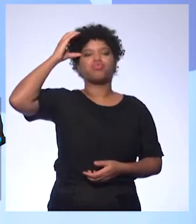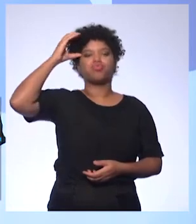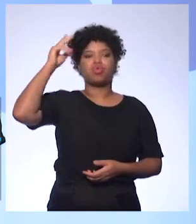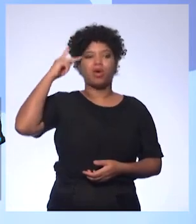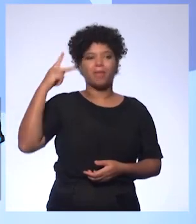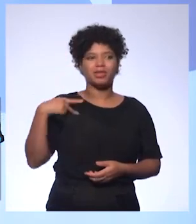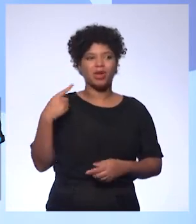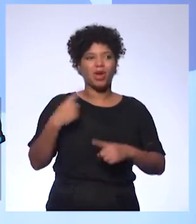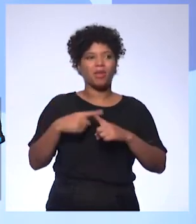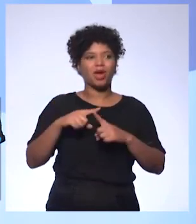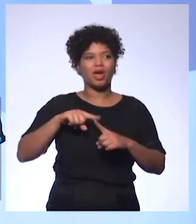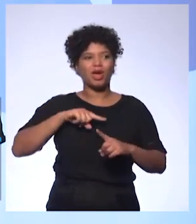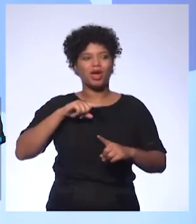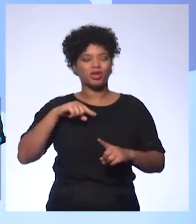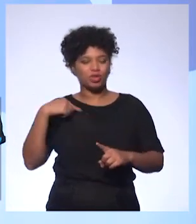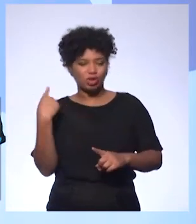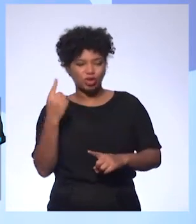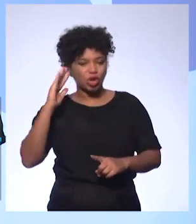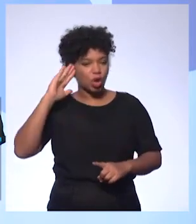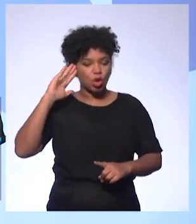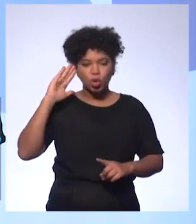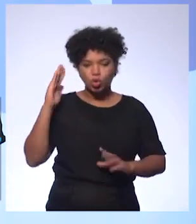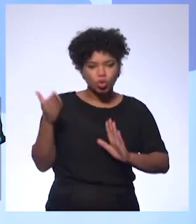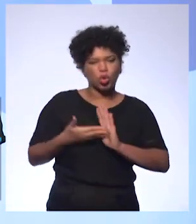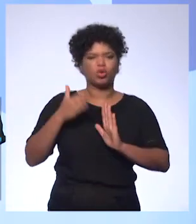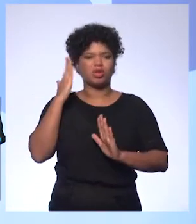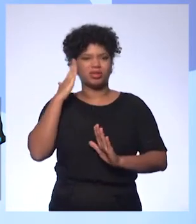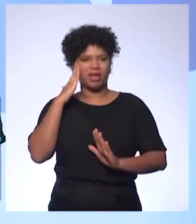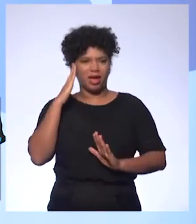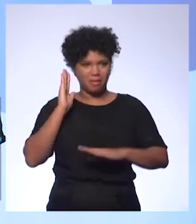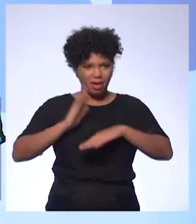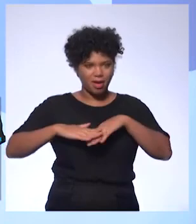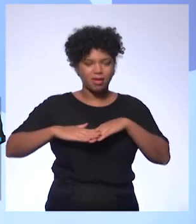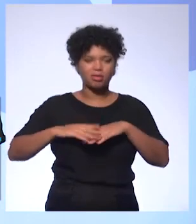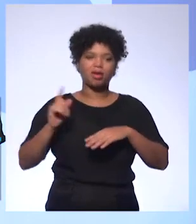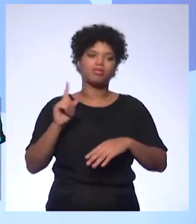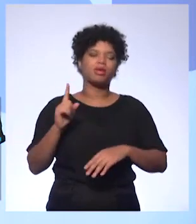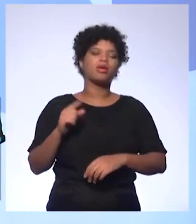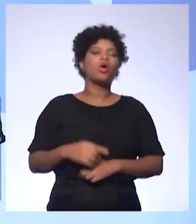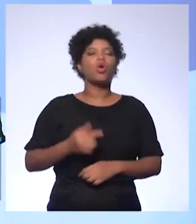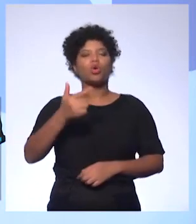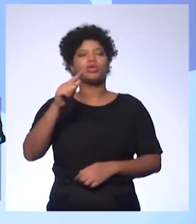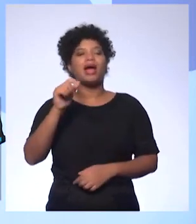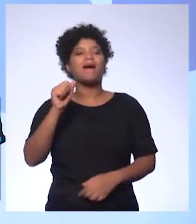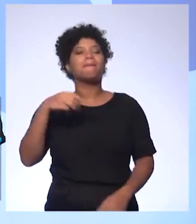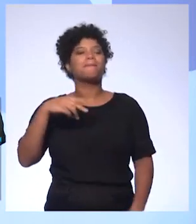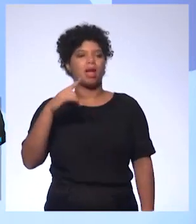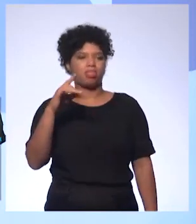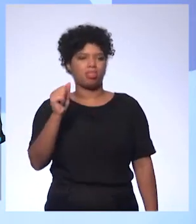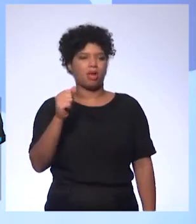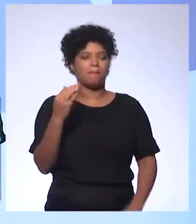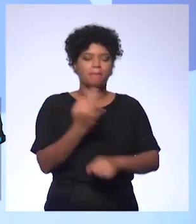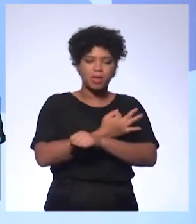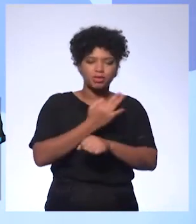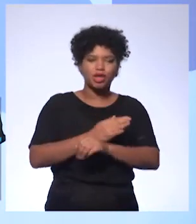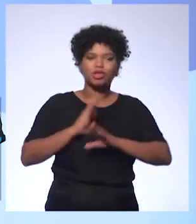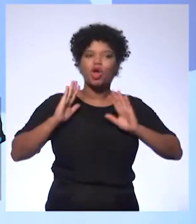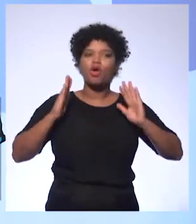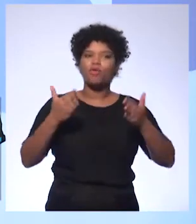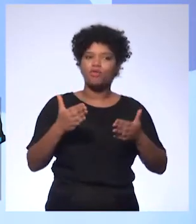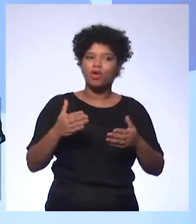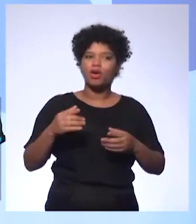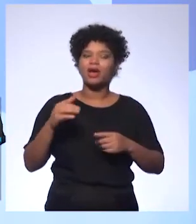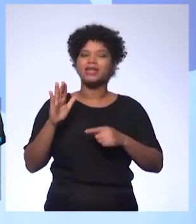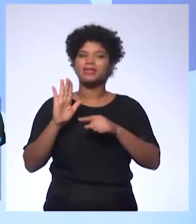sabíamos de tudo que éramos capazes de fazer. Professora Amanda, persistência e foco, né? E precisa melhorar